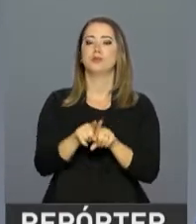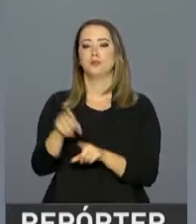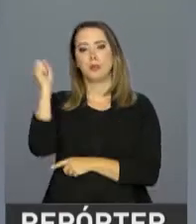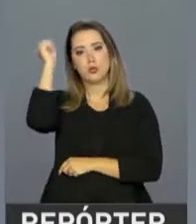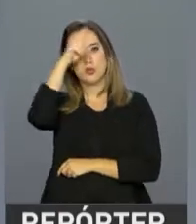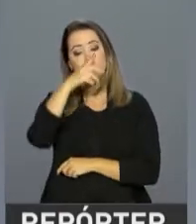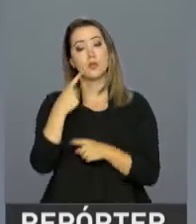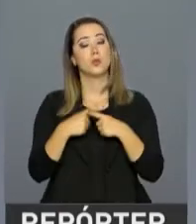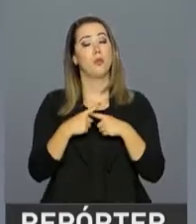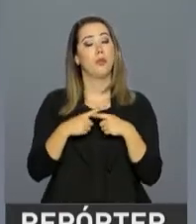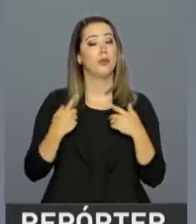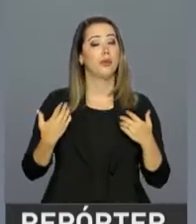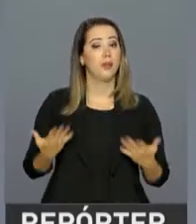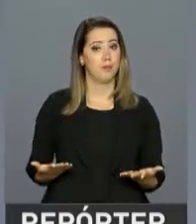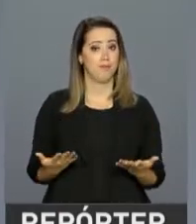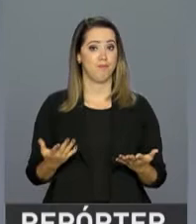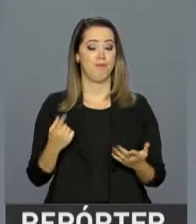pergunta é,